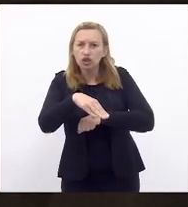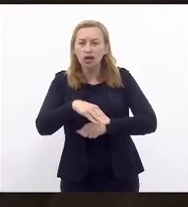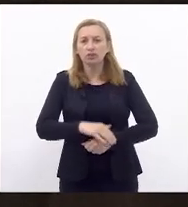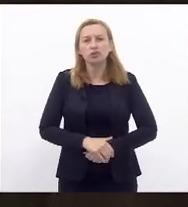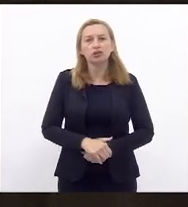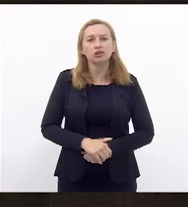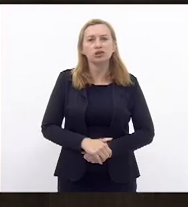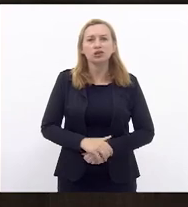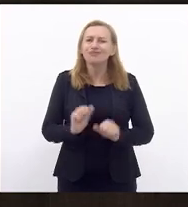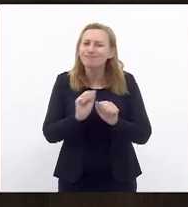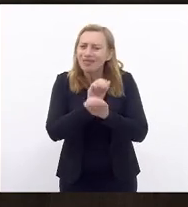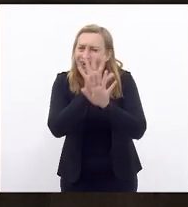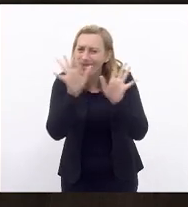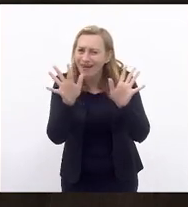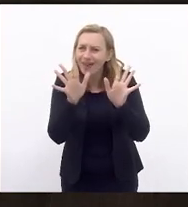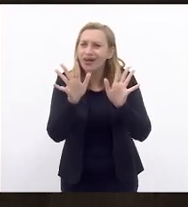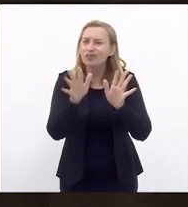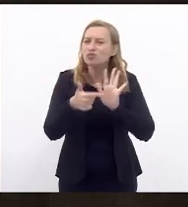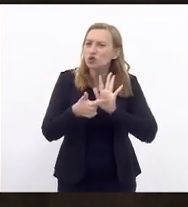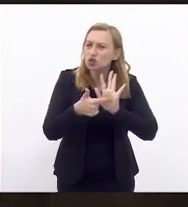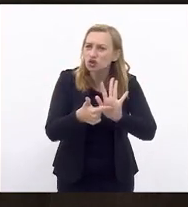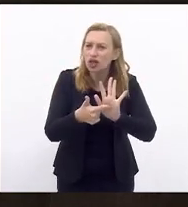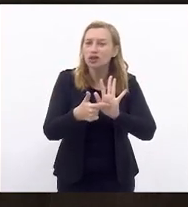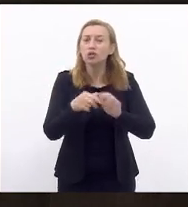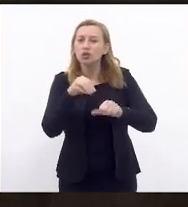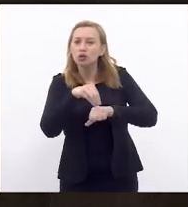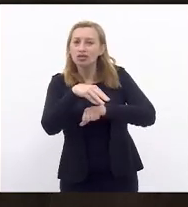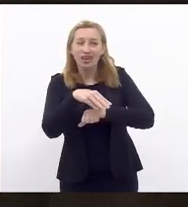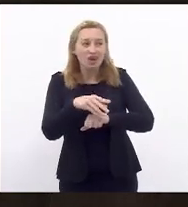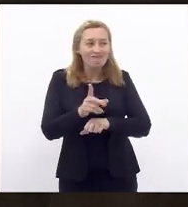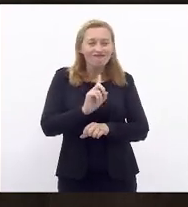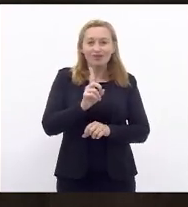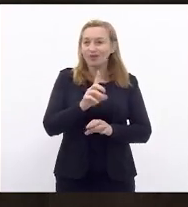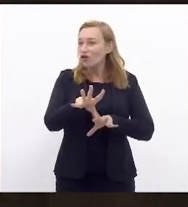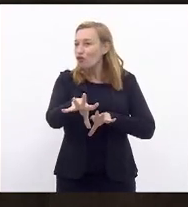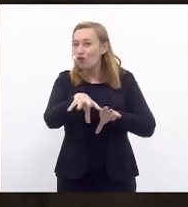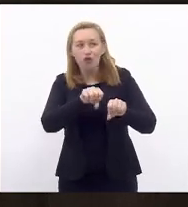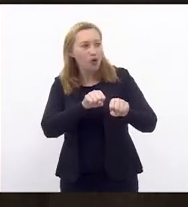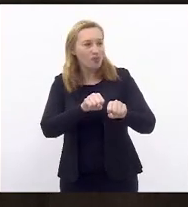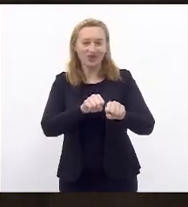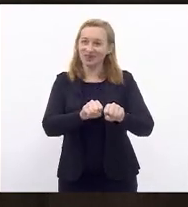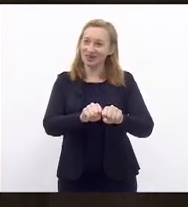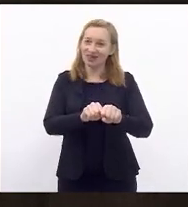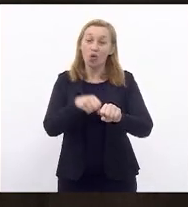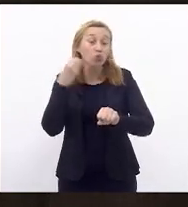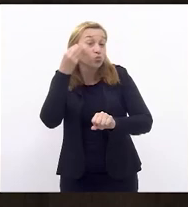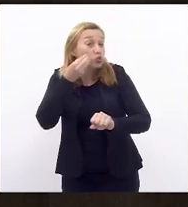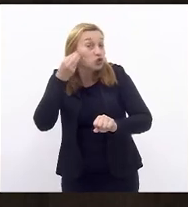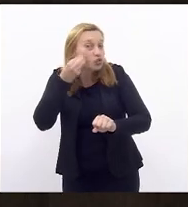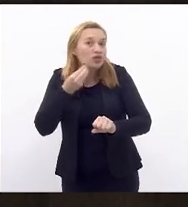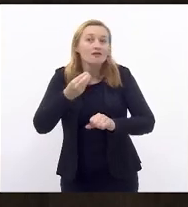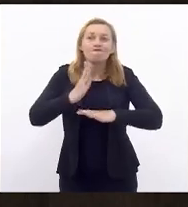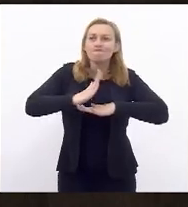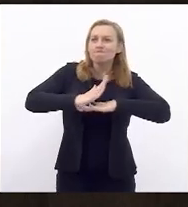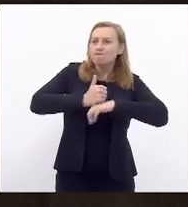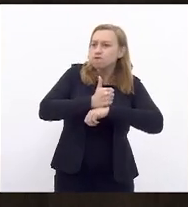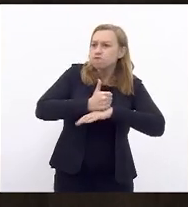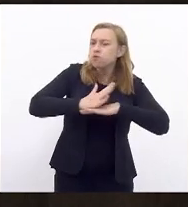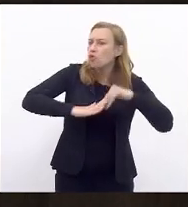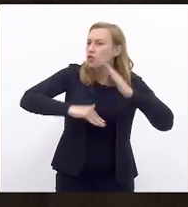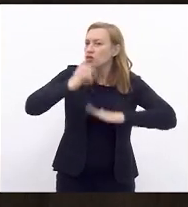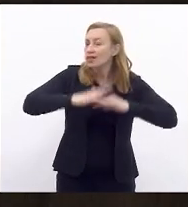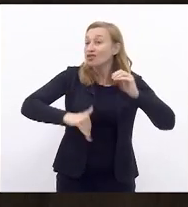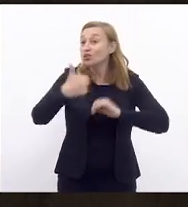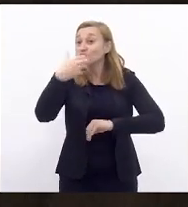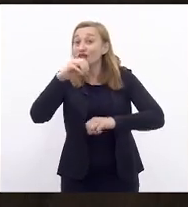está claramente exposto que o indicado não tem formação ou experiência profissional dos